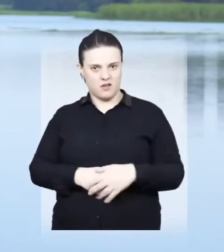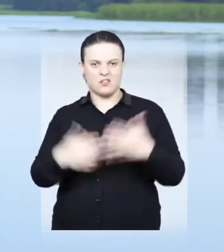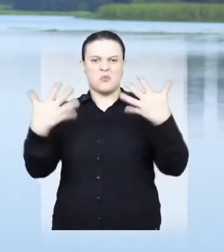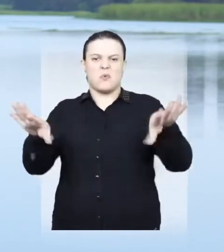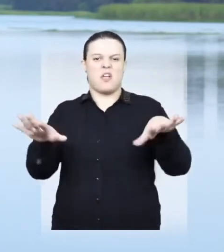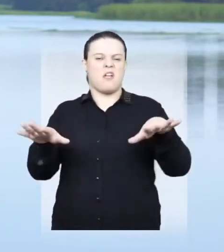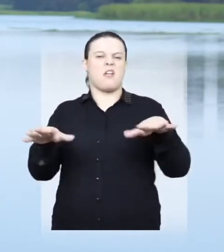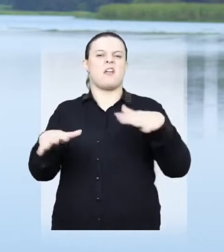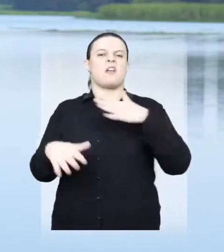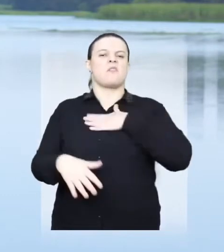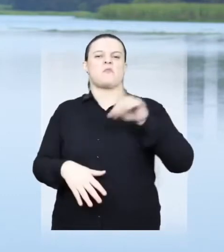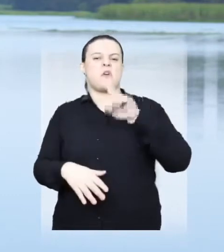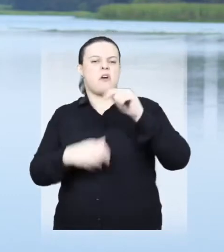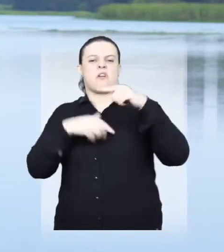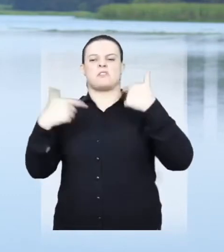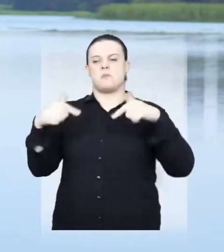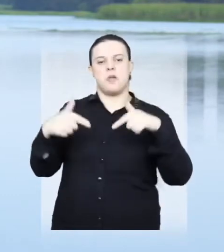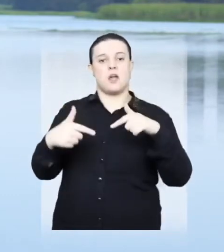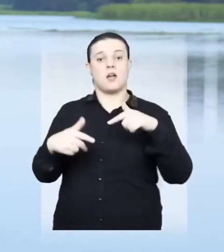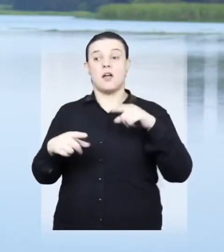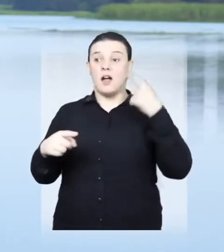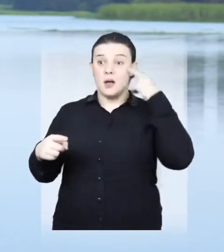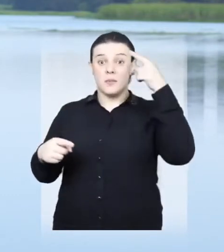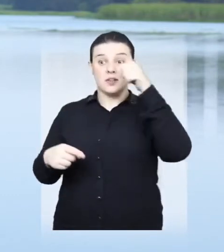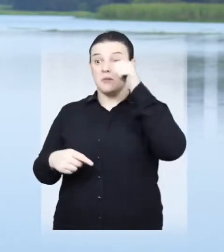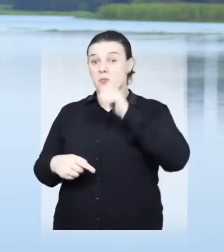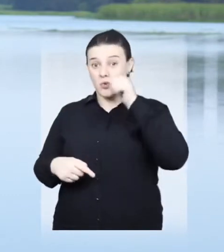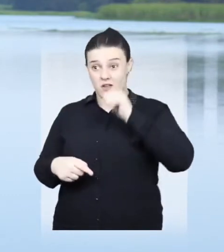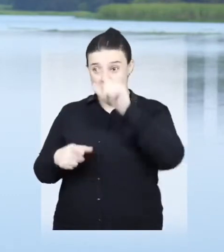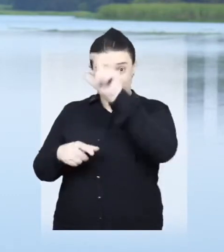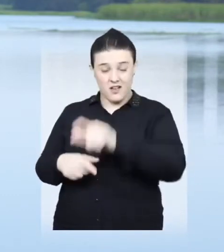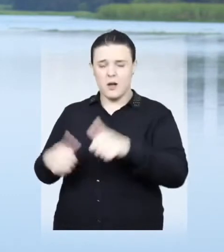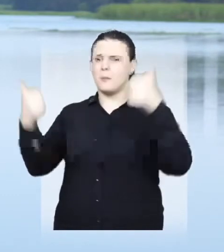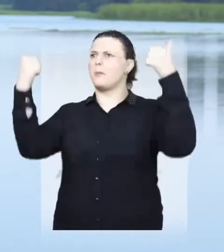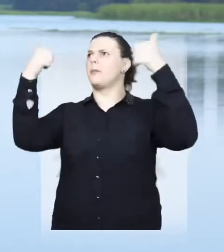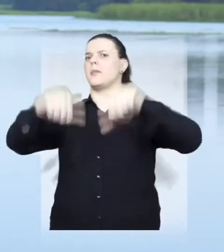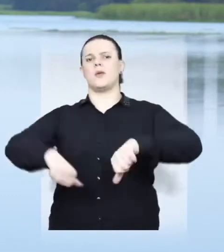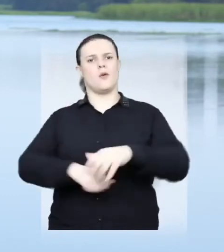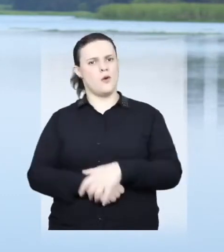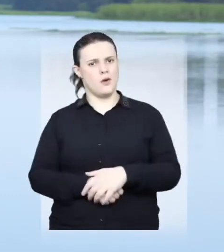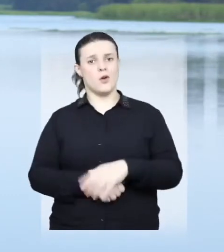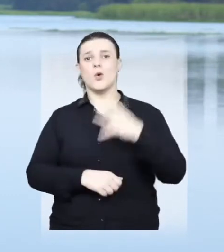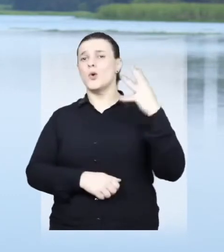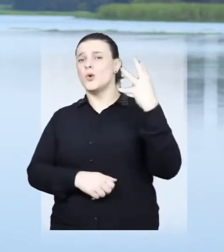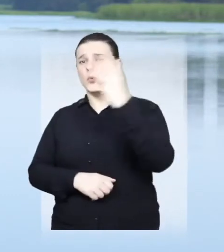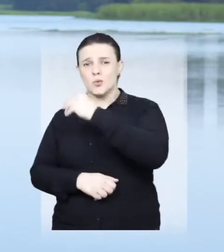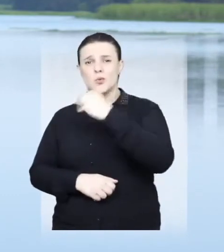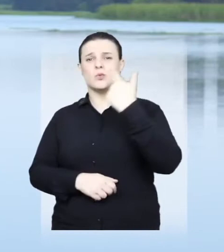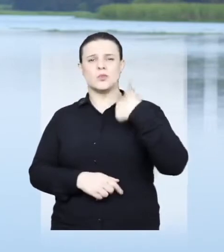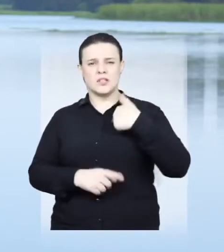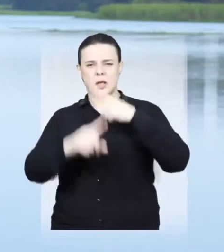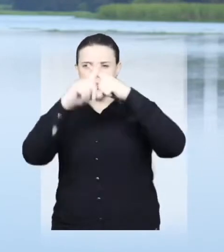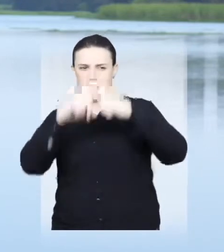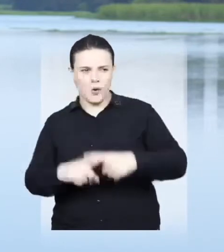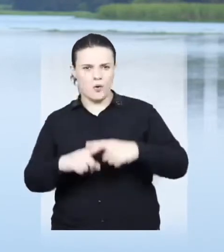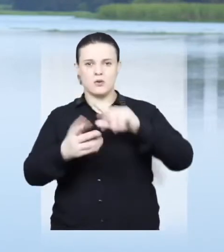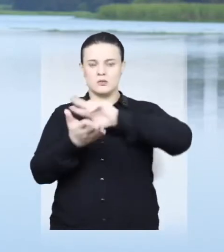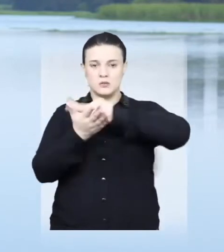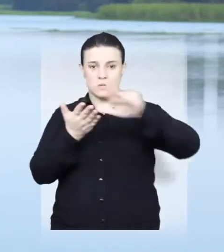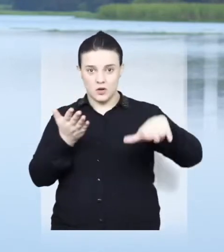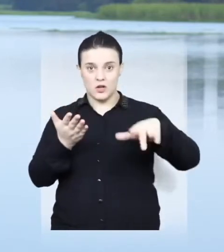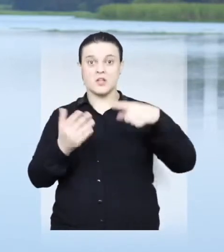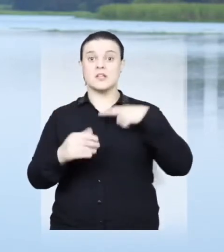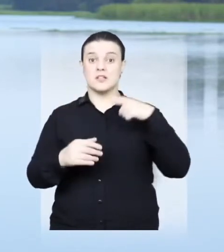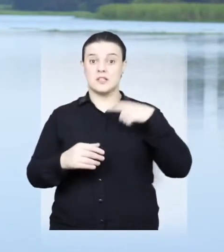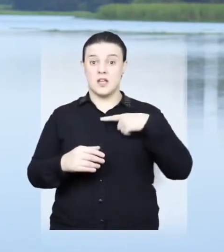você vê o contexto da mulher, é pior ainda. As provas, todas as minhas provas, desde